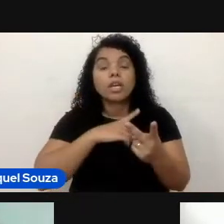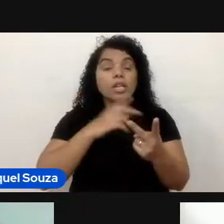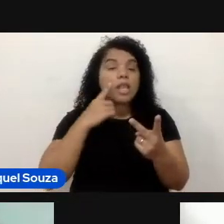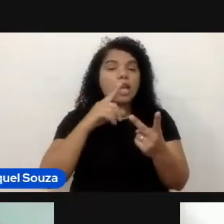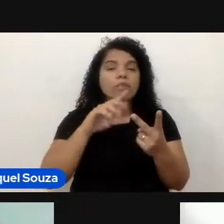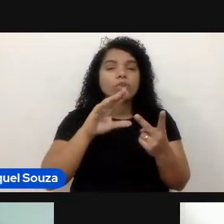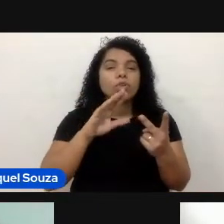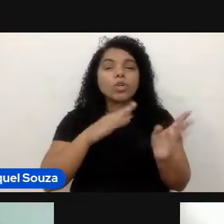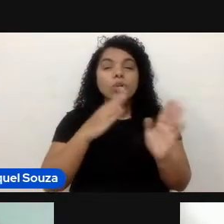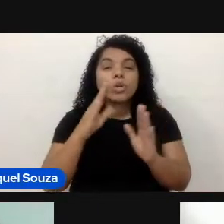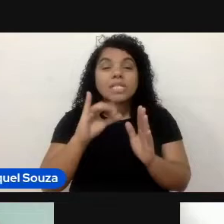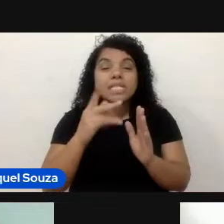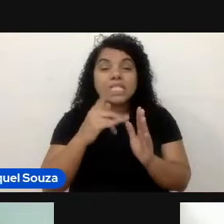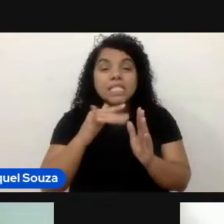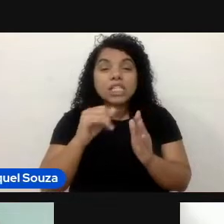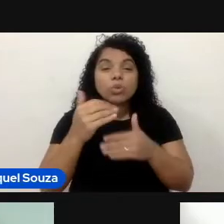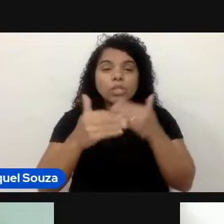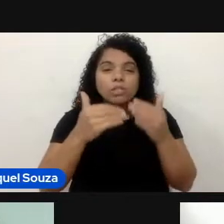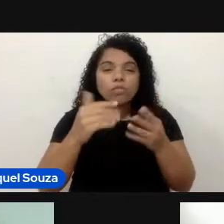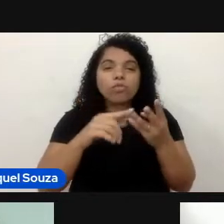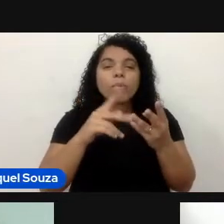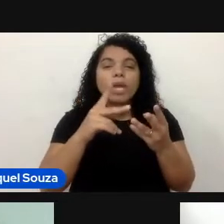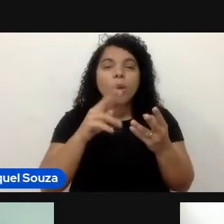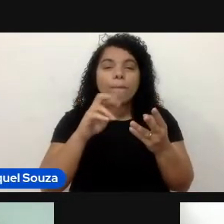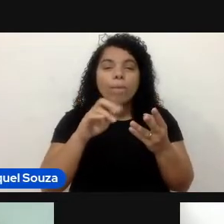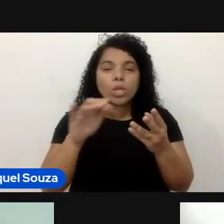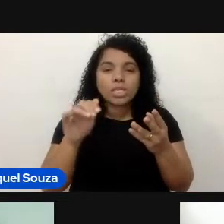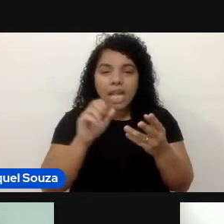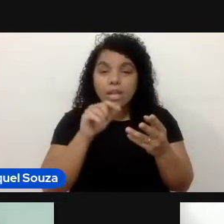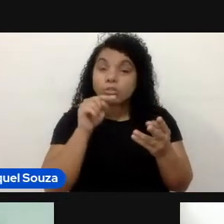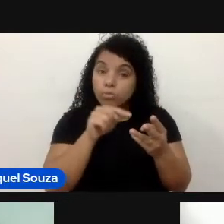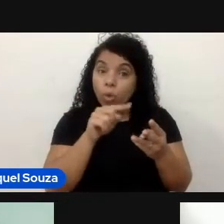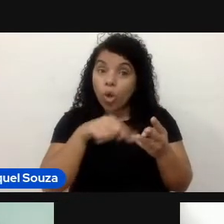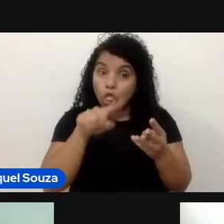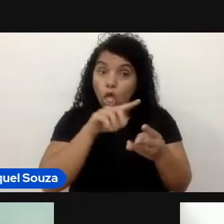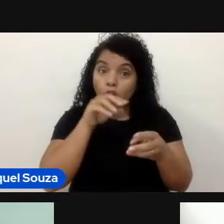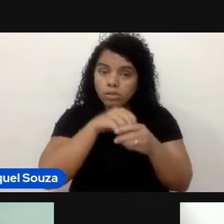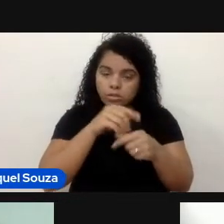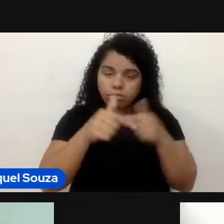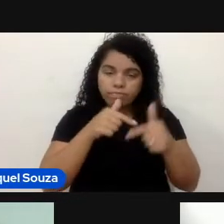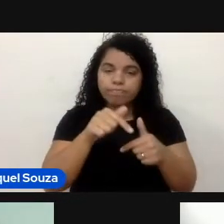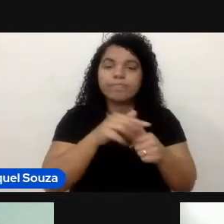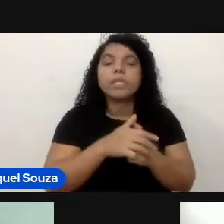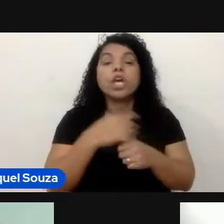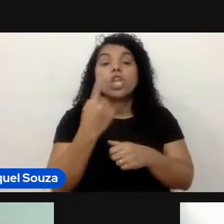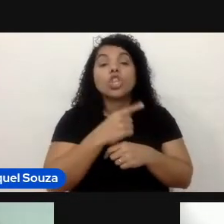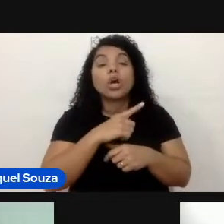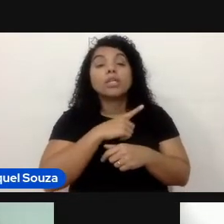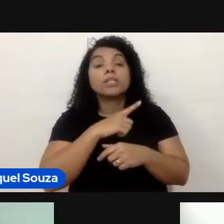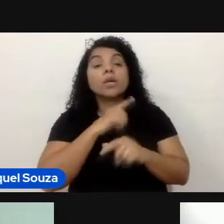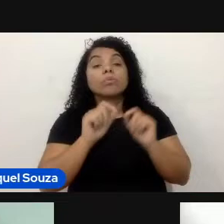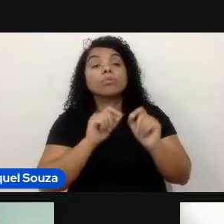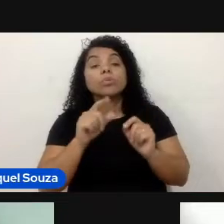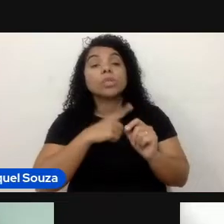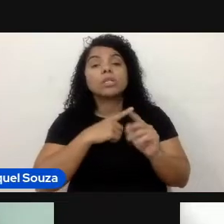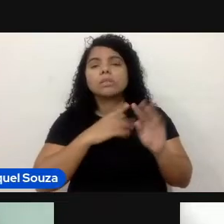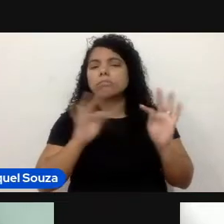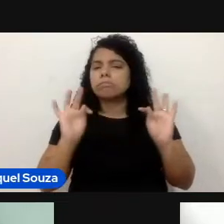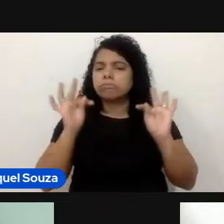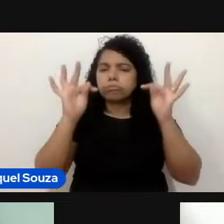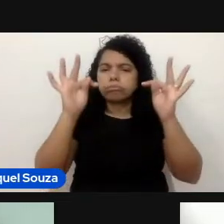gente está ali. Então, eu acredito que nós estamos munidos de tecnologia,